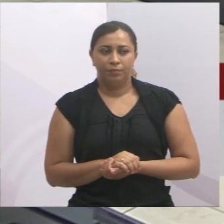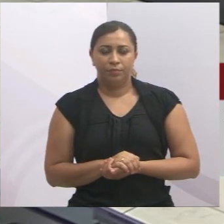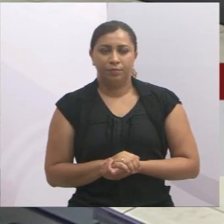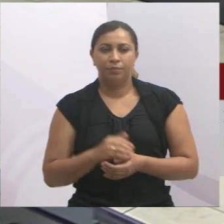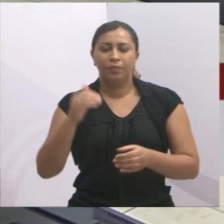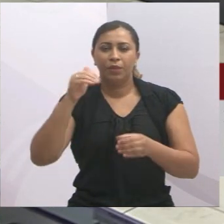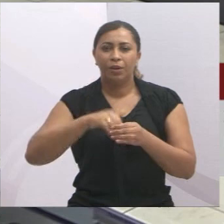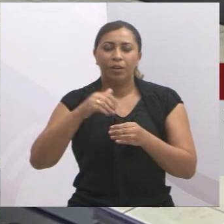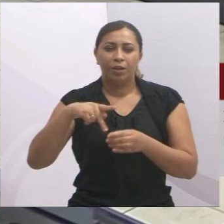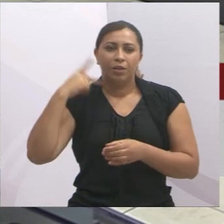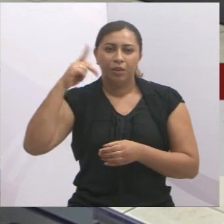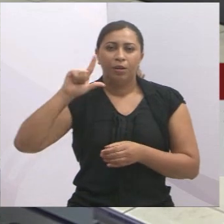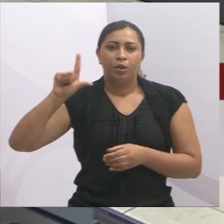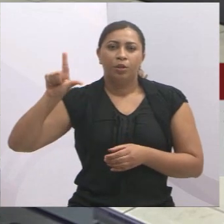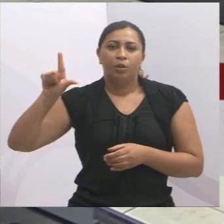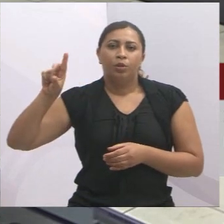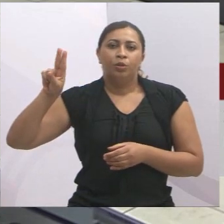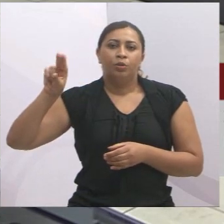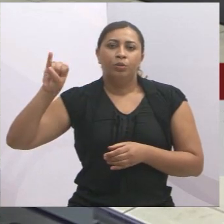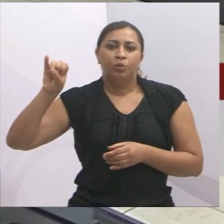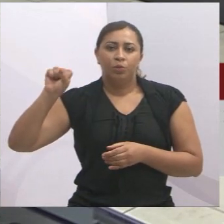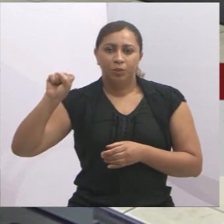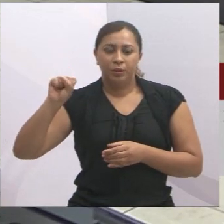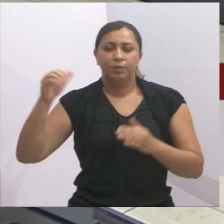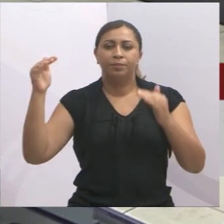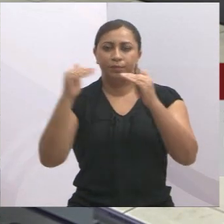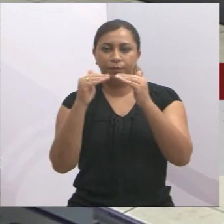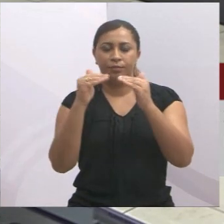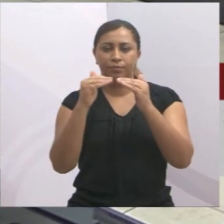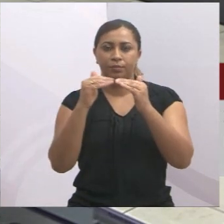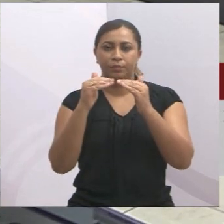Como vota o vereador Luiz Flávio. Favorável.